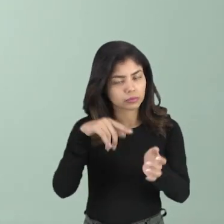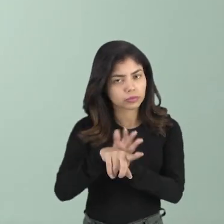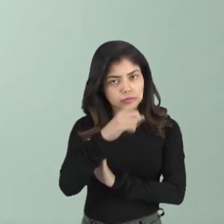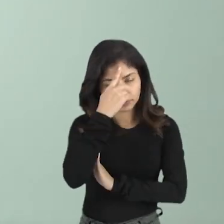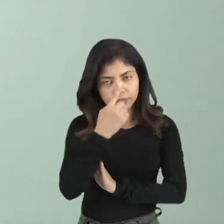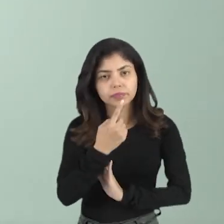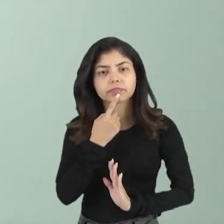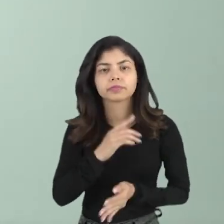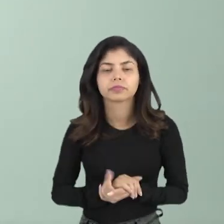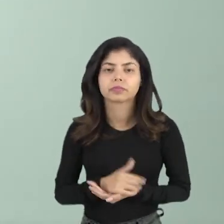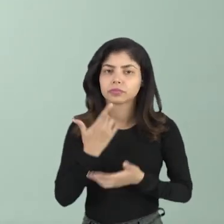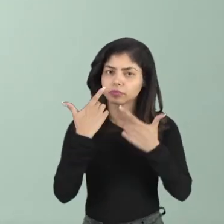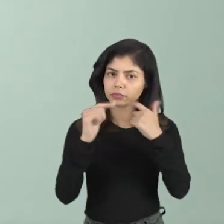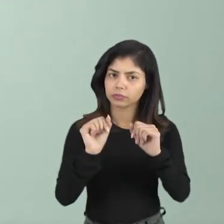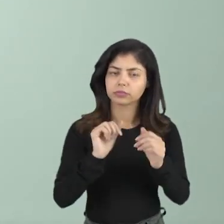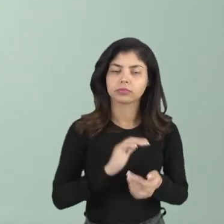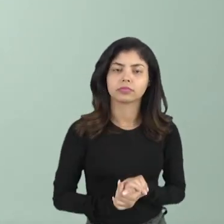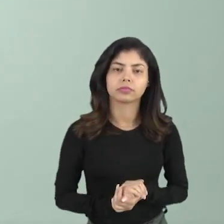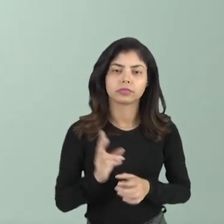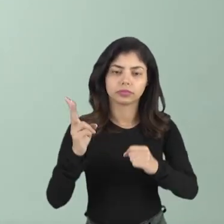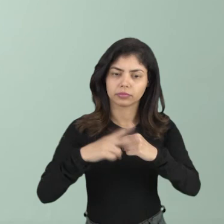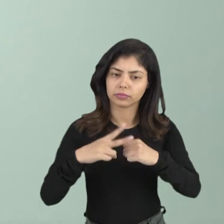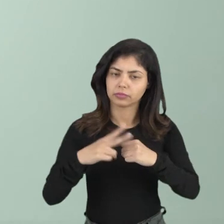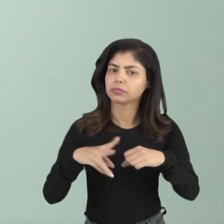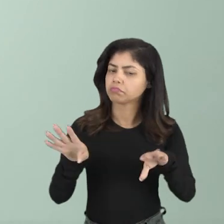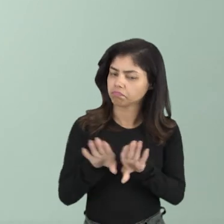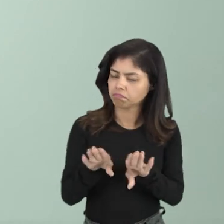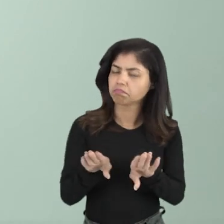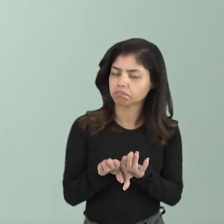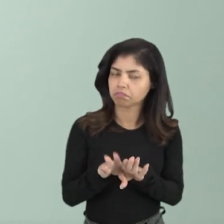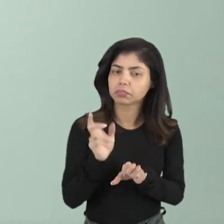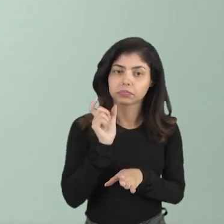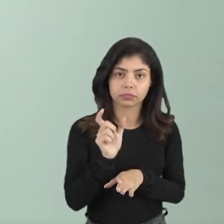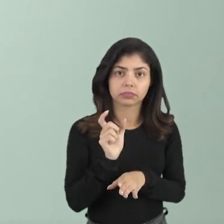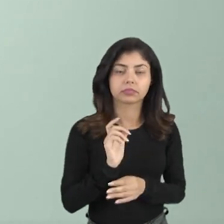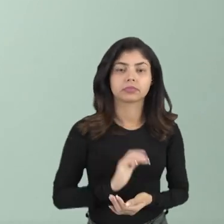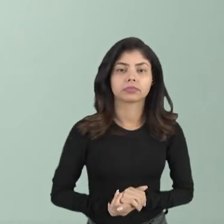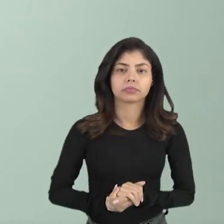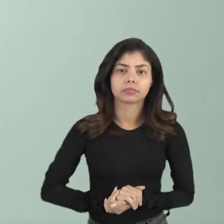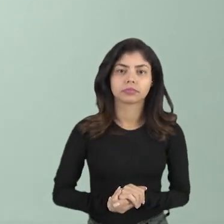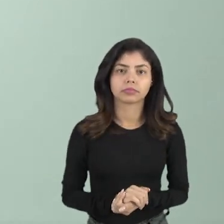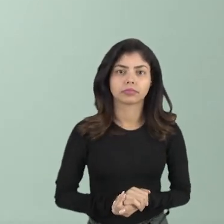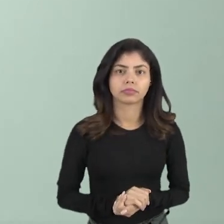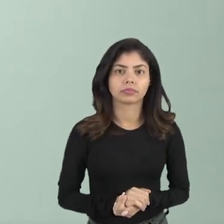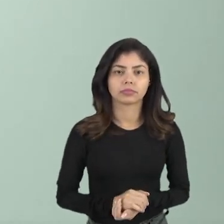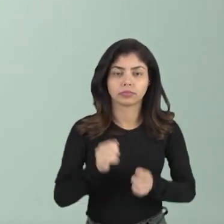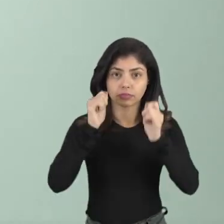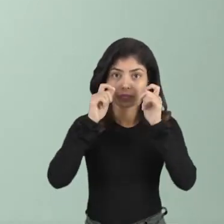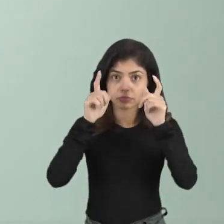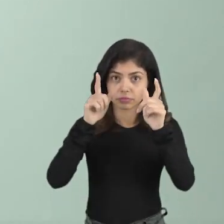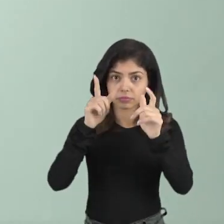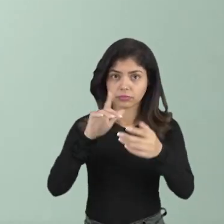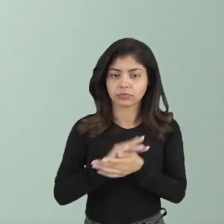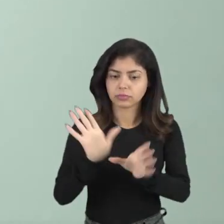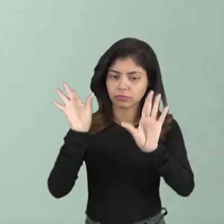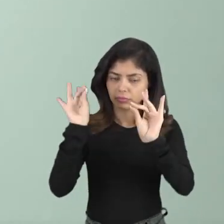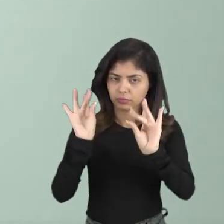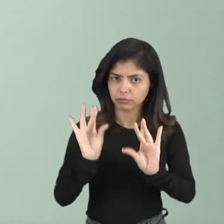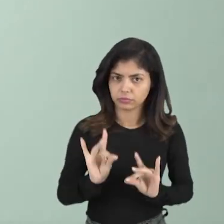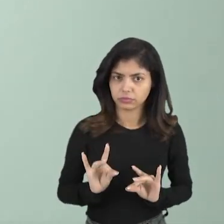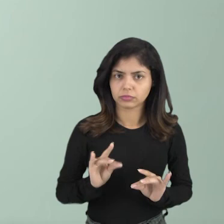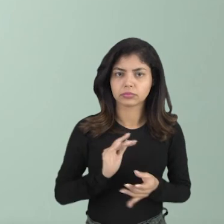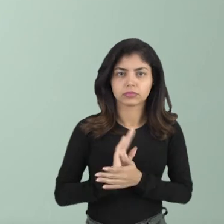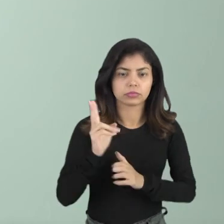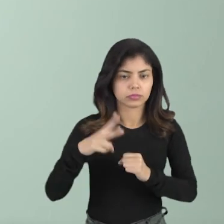nas imagens, na linguagem verbal também, que são as palavras. Então, atentem-se aos detalhes,